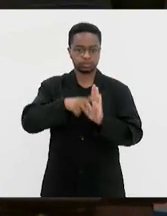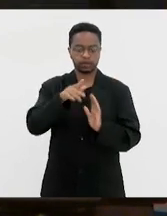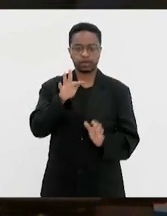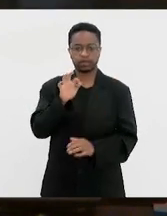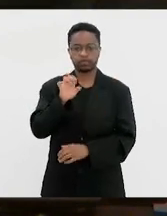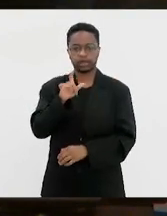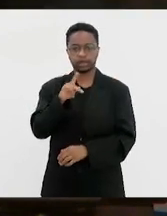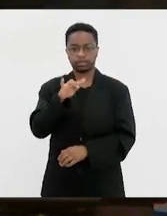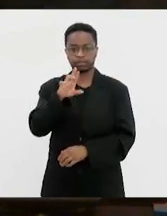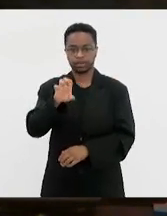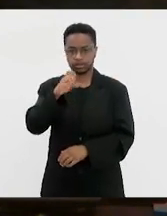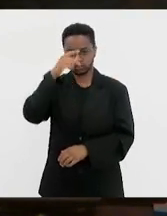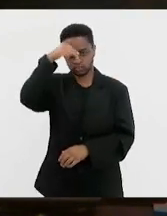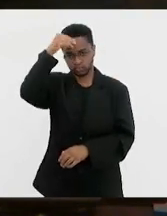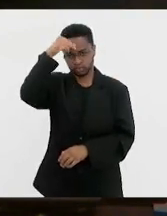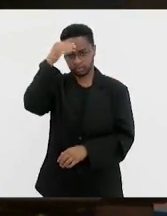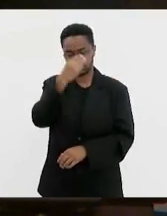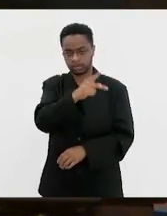Paixão.